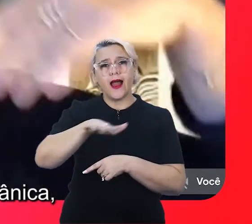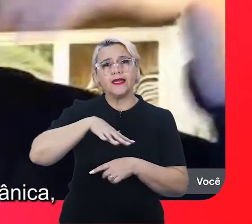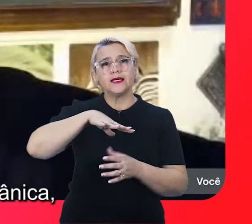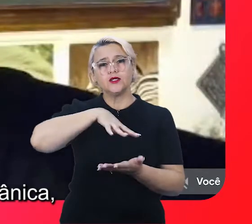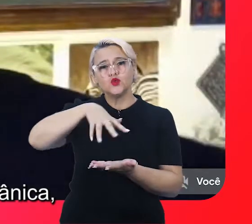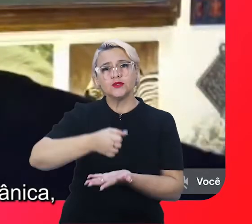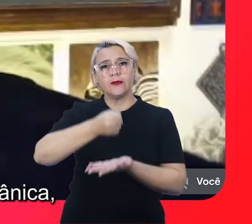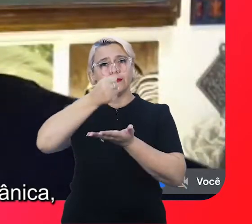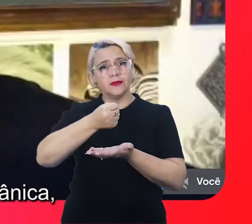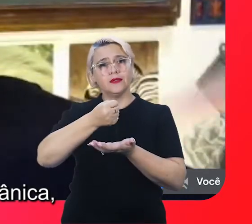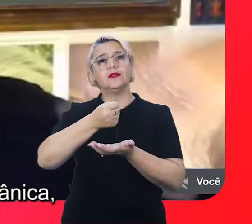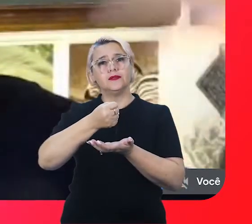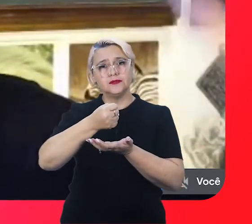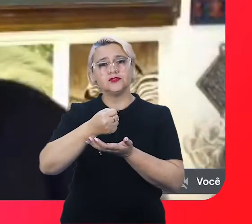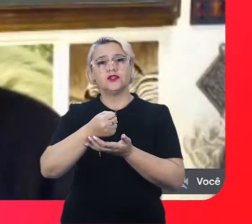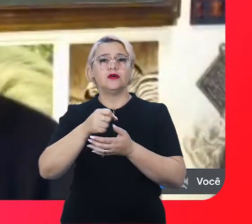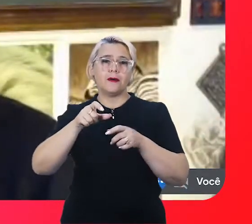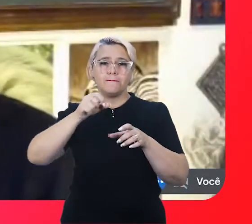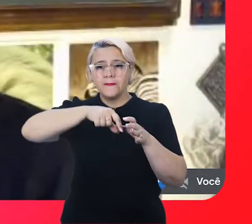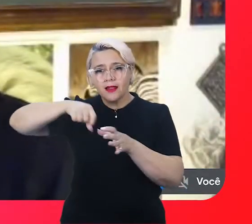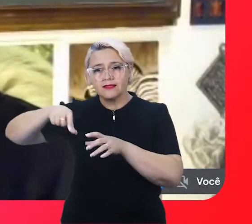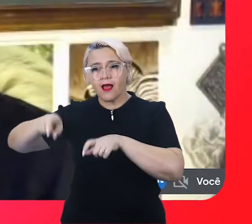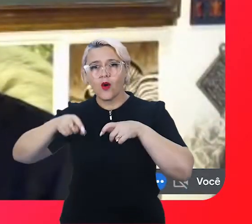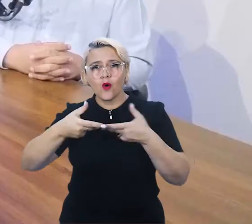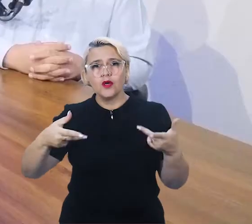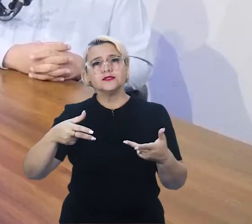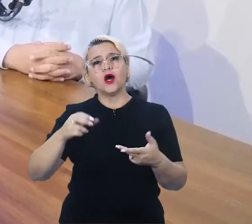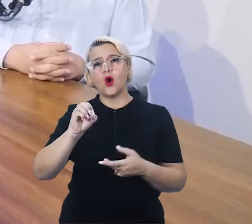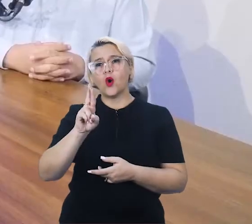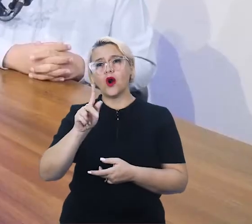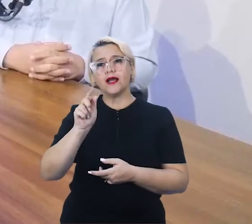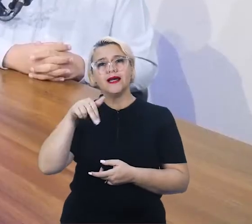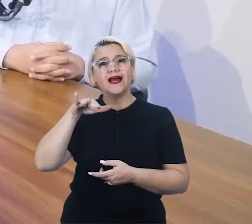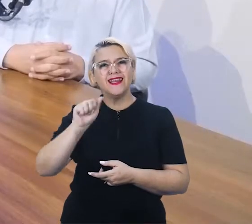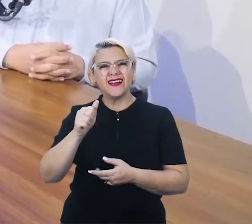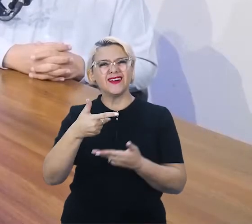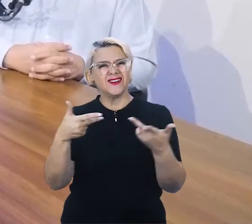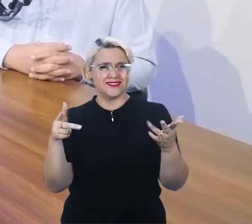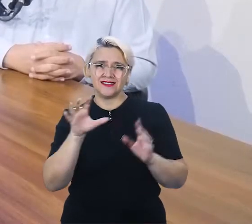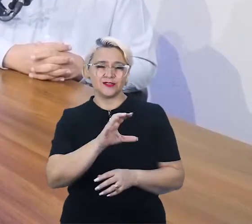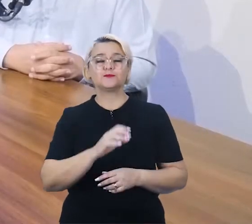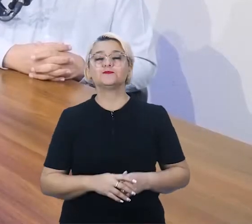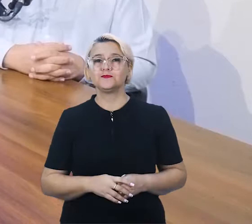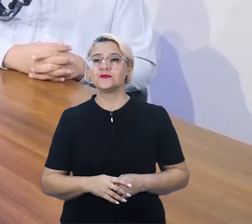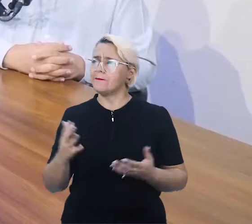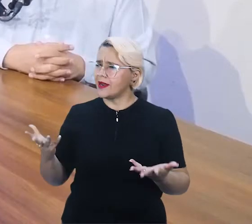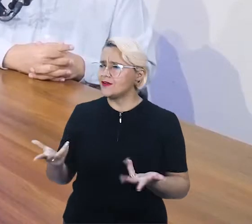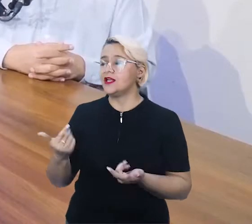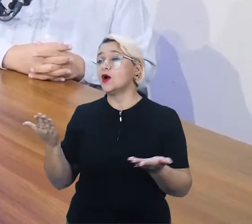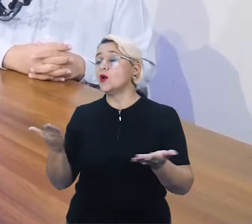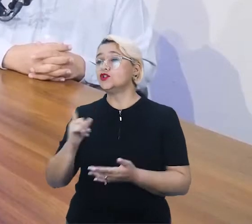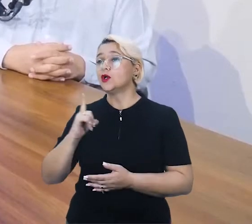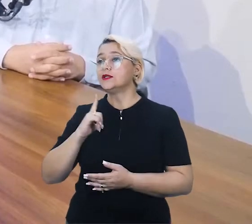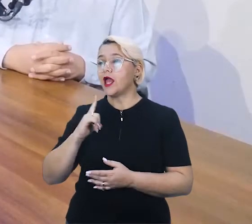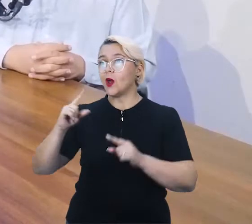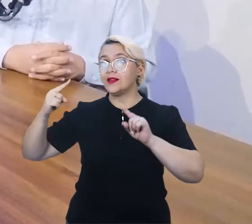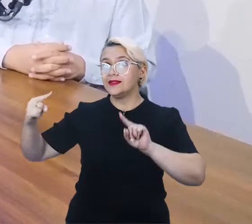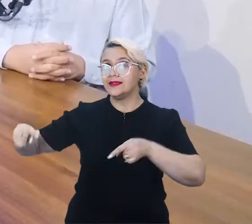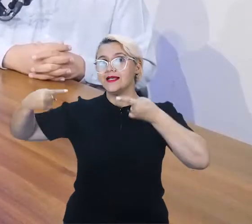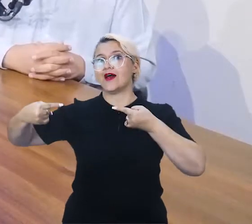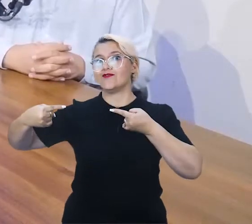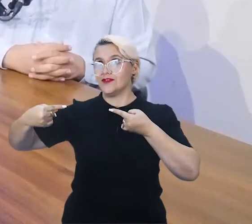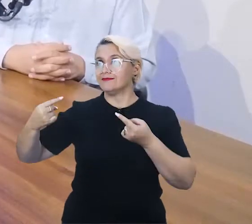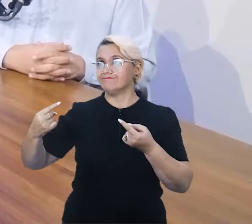sustentabilidade, de horta orgânica, essas coisas assim. maravilha. Cláudia, eu tenho aqui hoje um grande